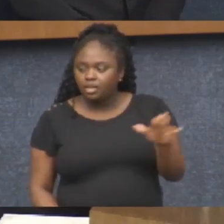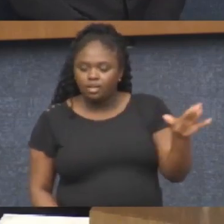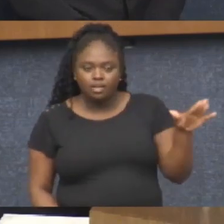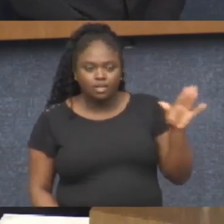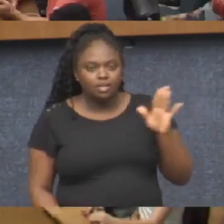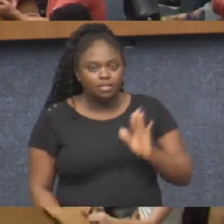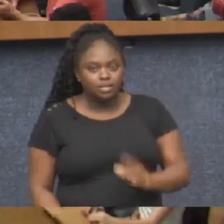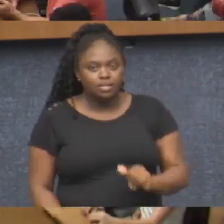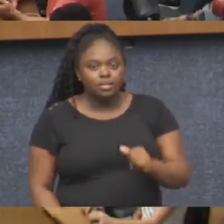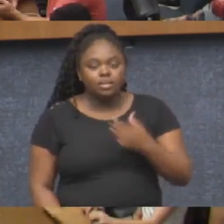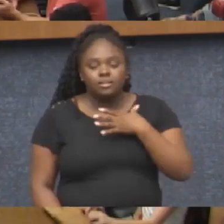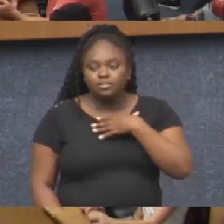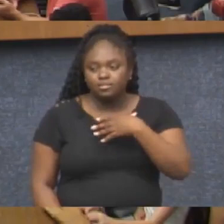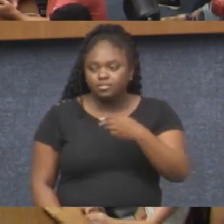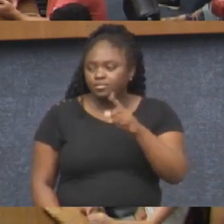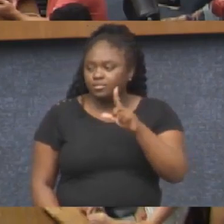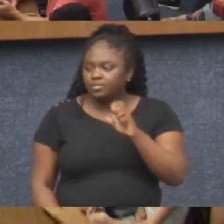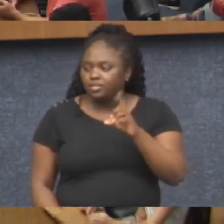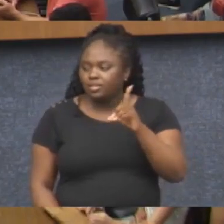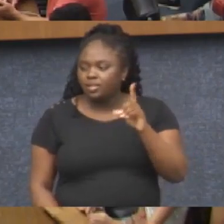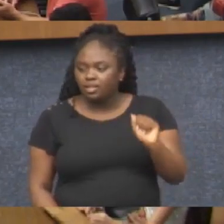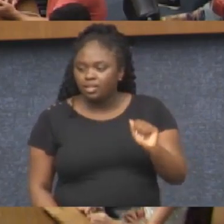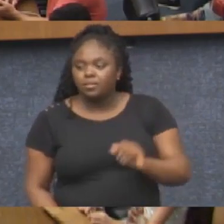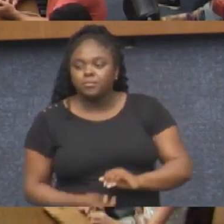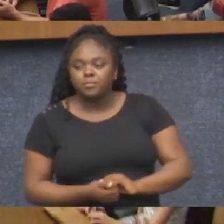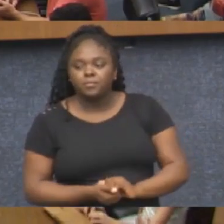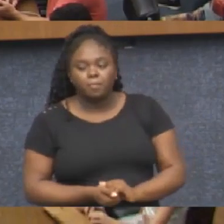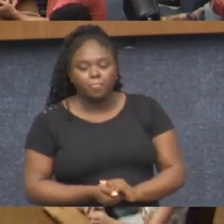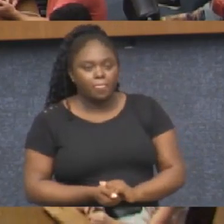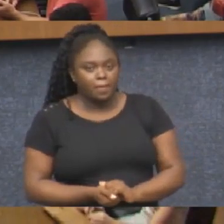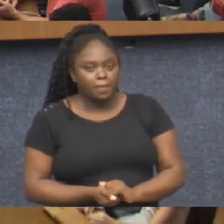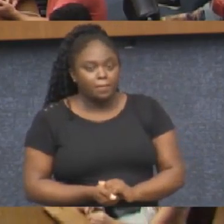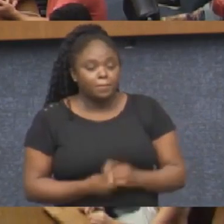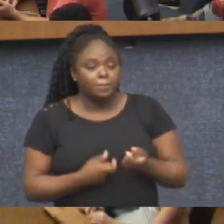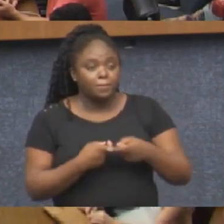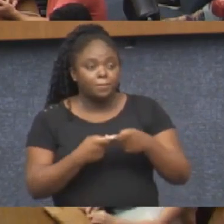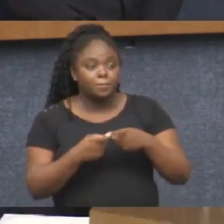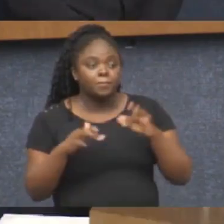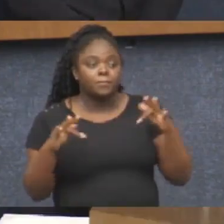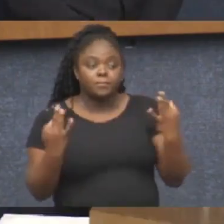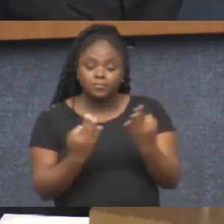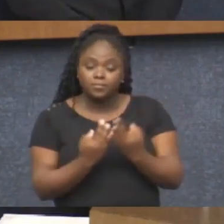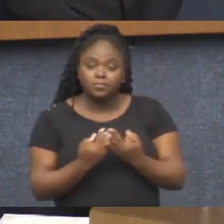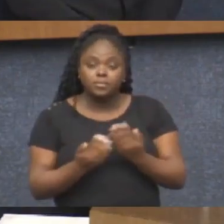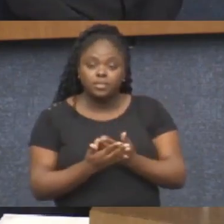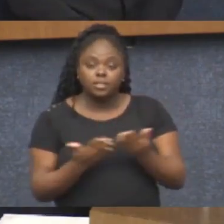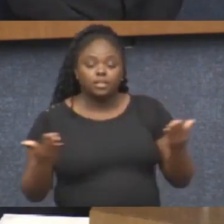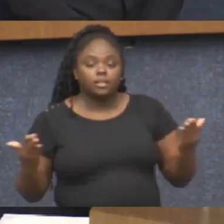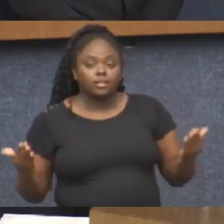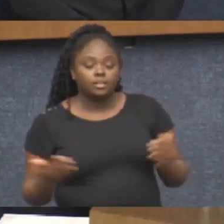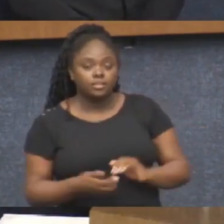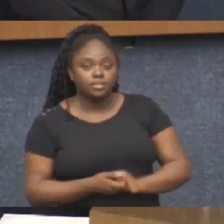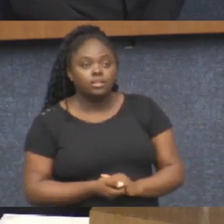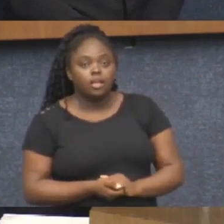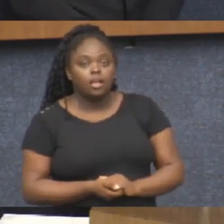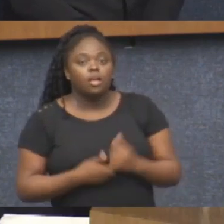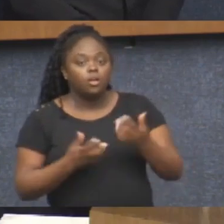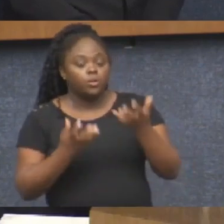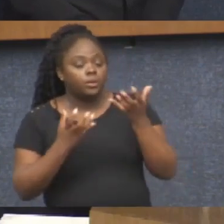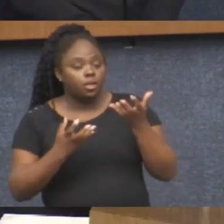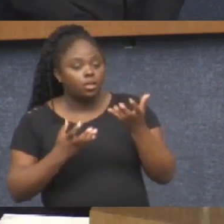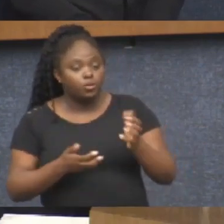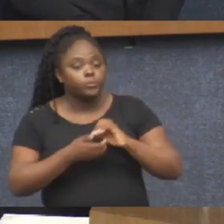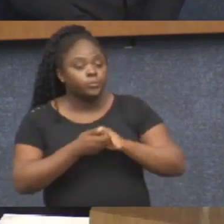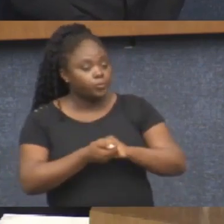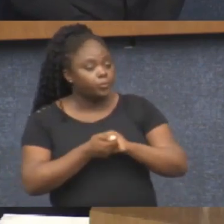na plateia, a filhinha de Leda está ali. Gente, a medicina de família é isso, né? Assim, quero